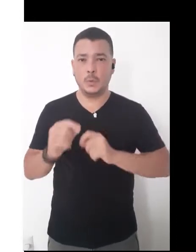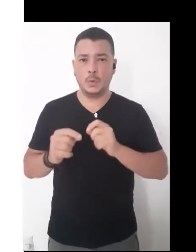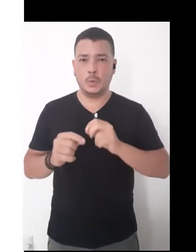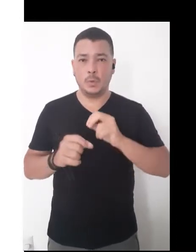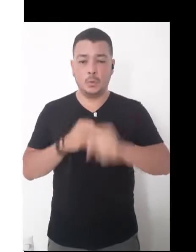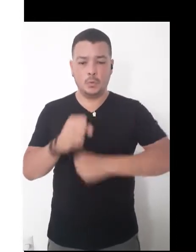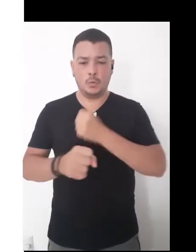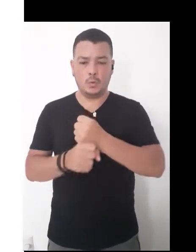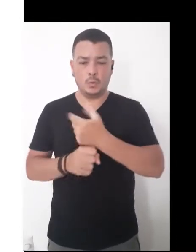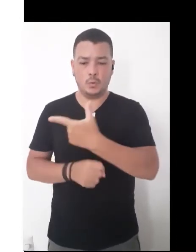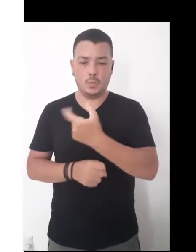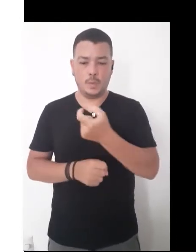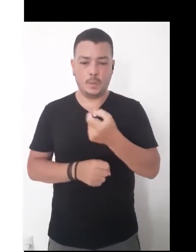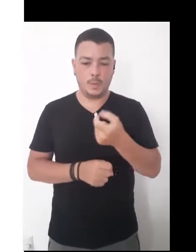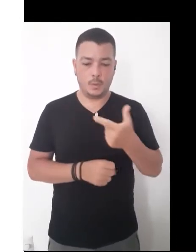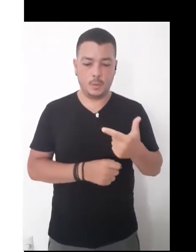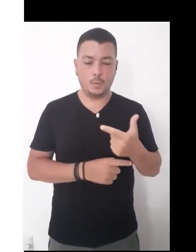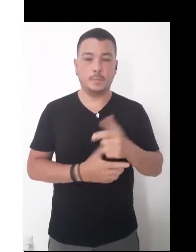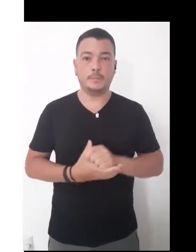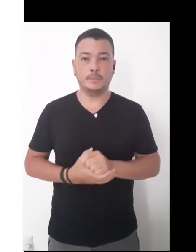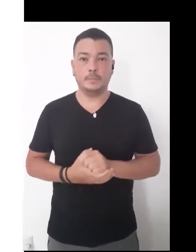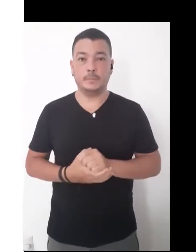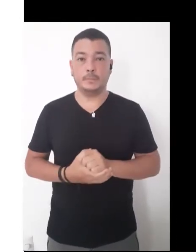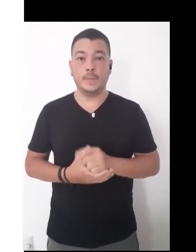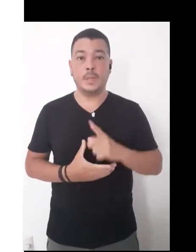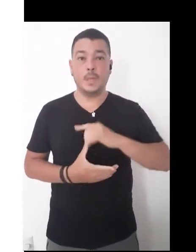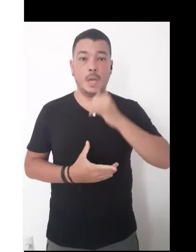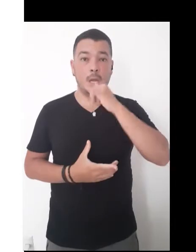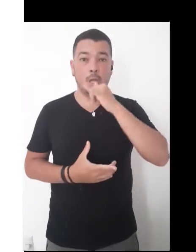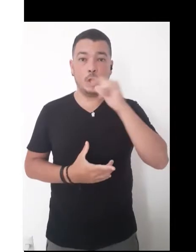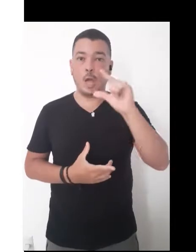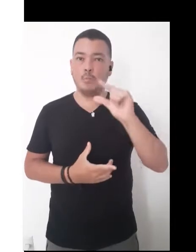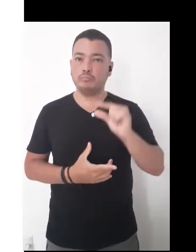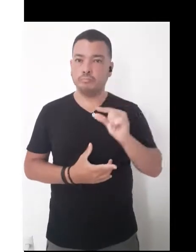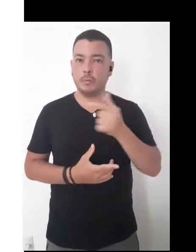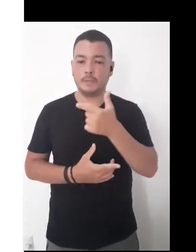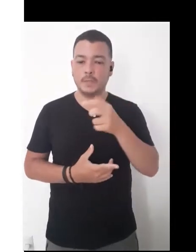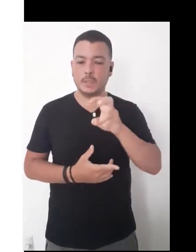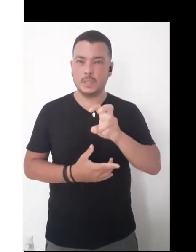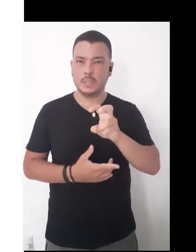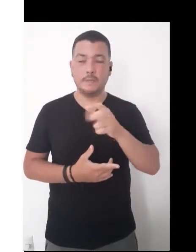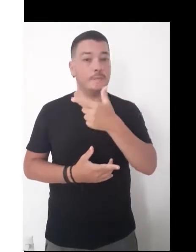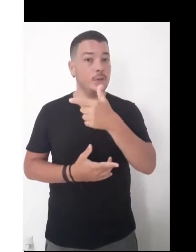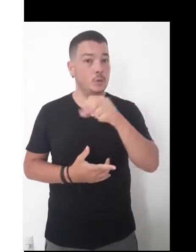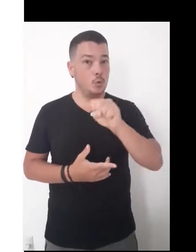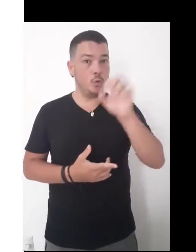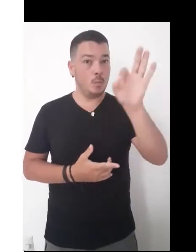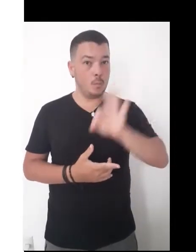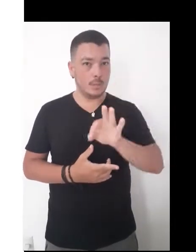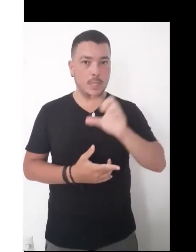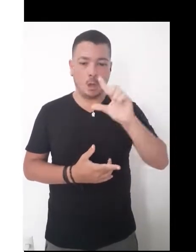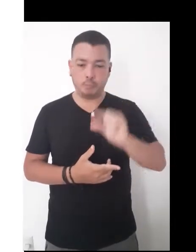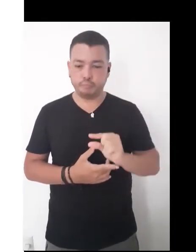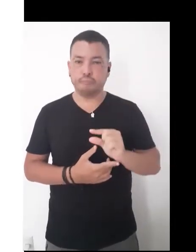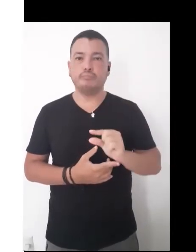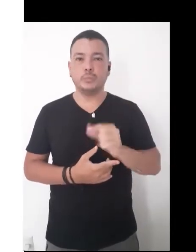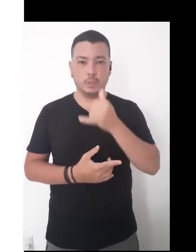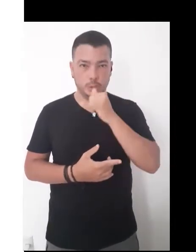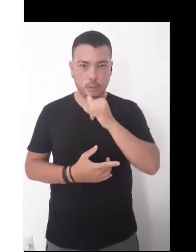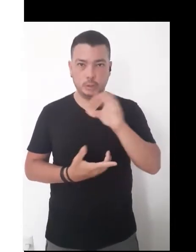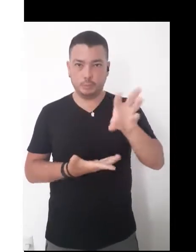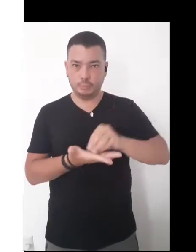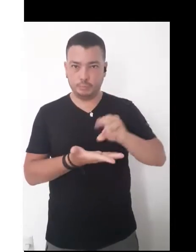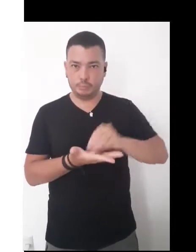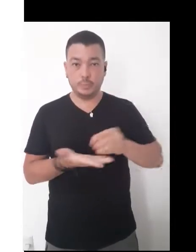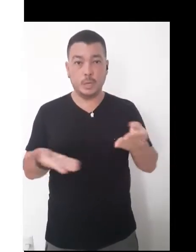depois? A primeira coisa foi que ela passou a consumir menos energia. Teve uma queda de 28% no consumo energético. Então ela precisa agora